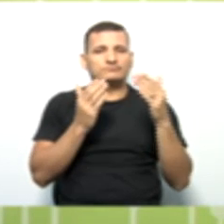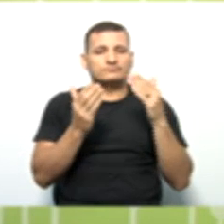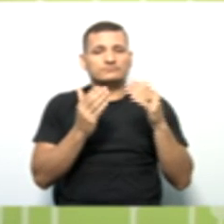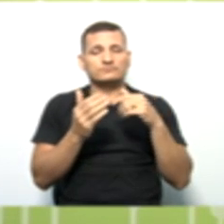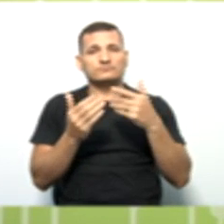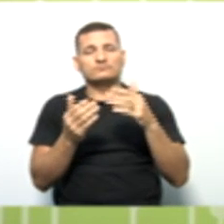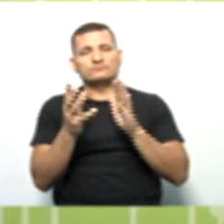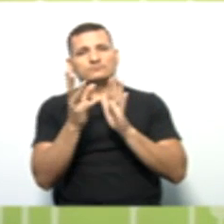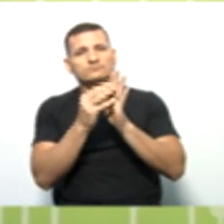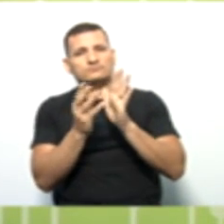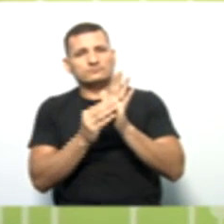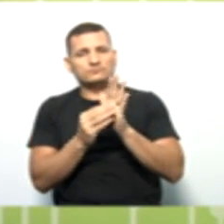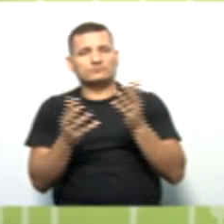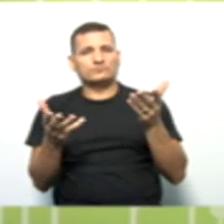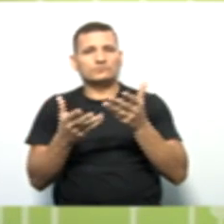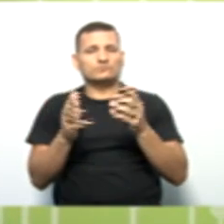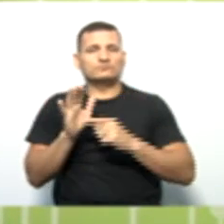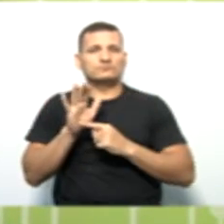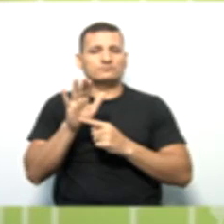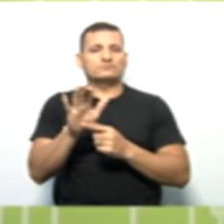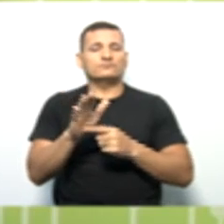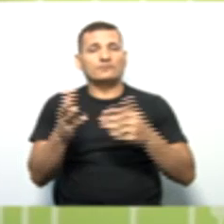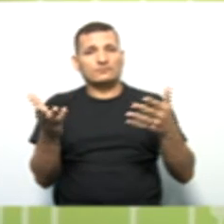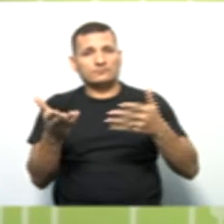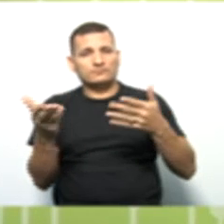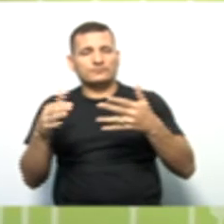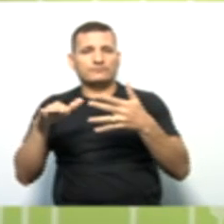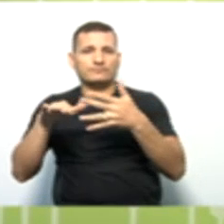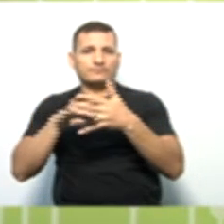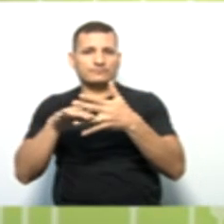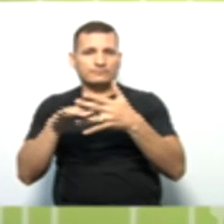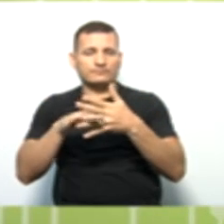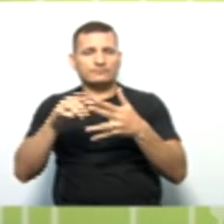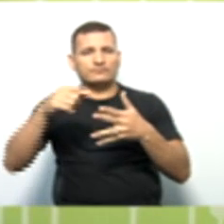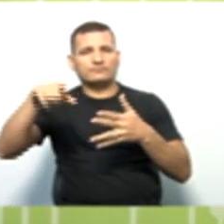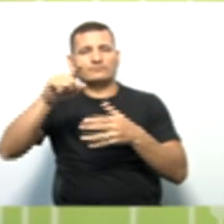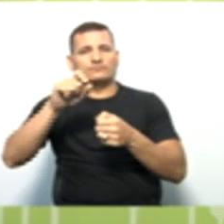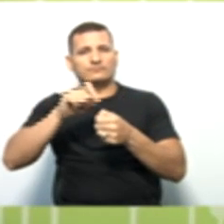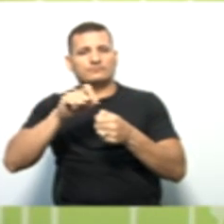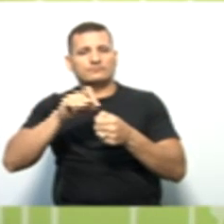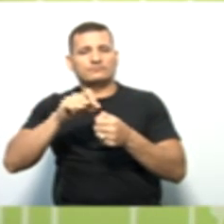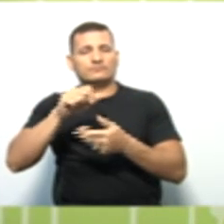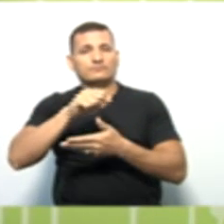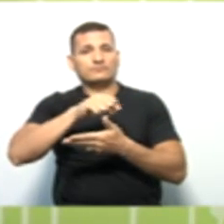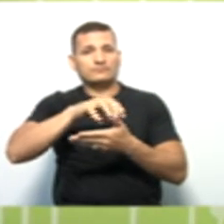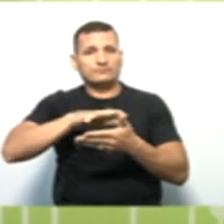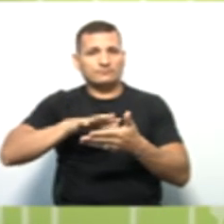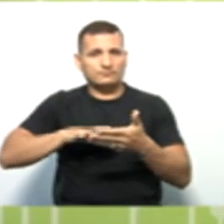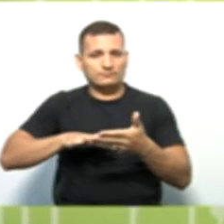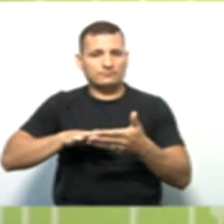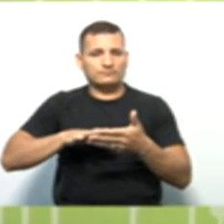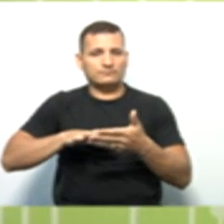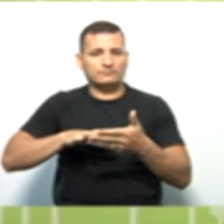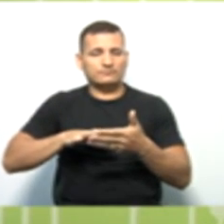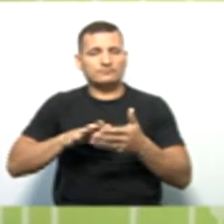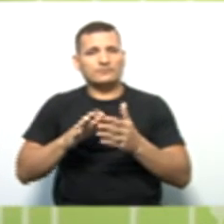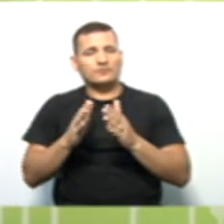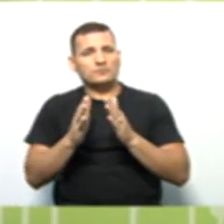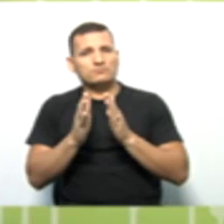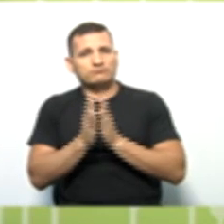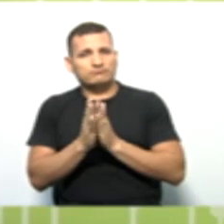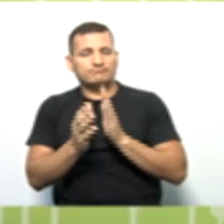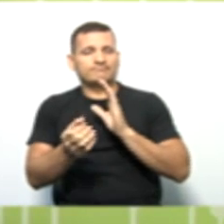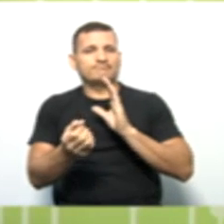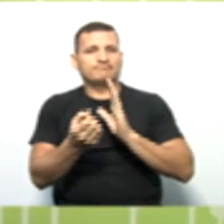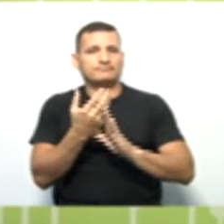gente trouxe para vocês. A gente vai passar por intervalo, vocês vão fazer aí as atividades, tá? Por favor, mandem